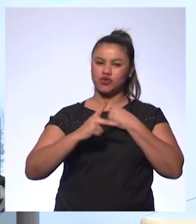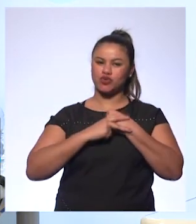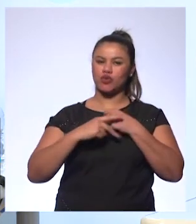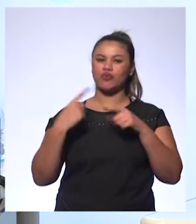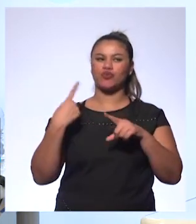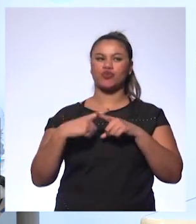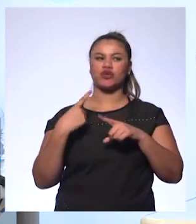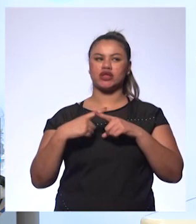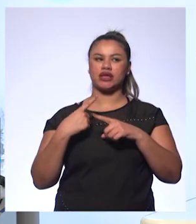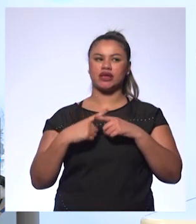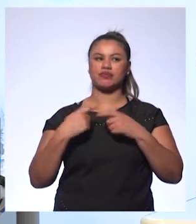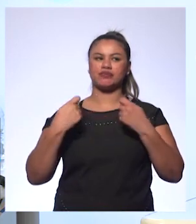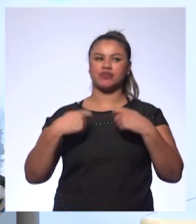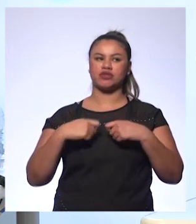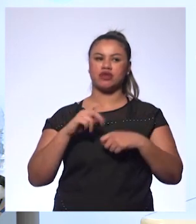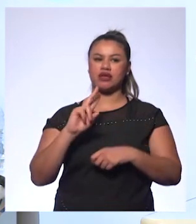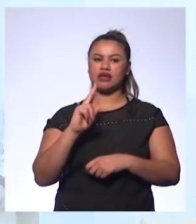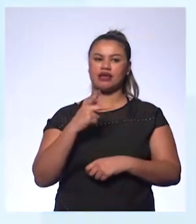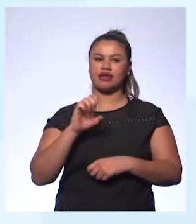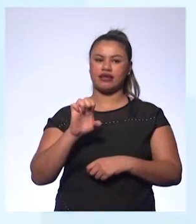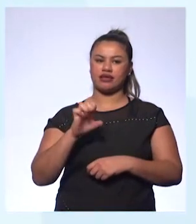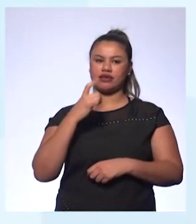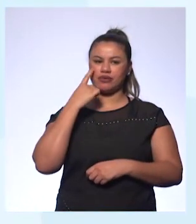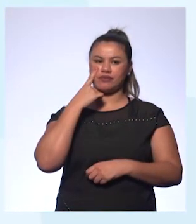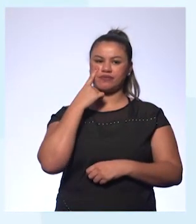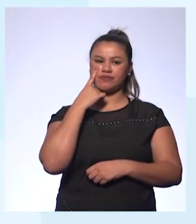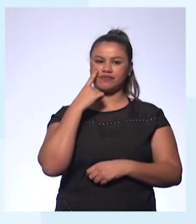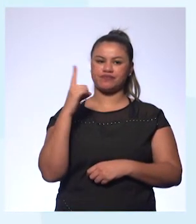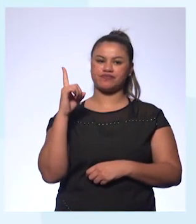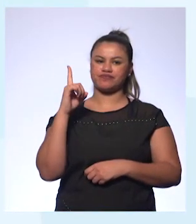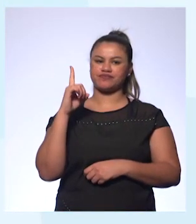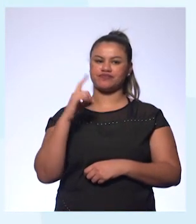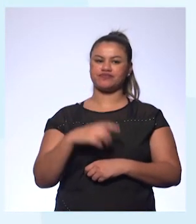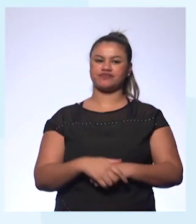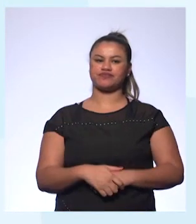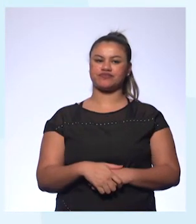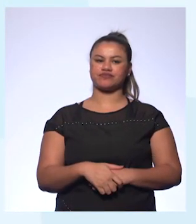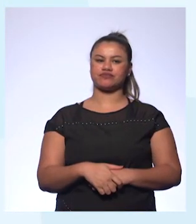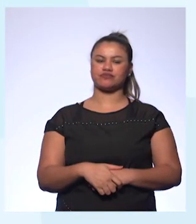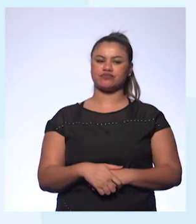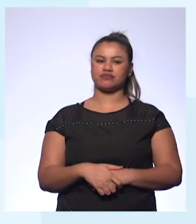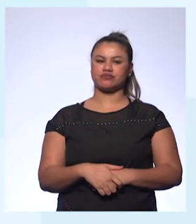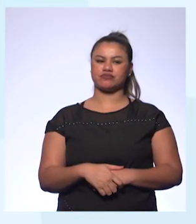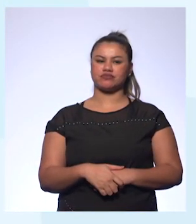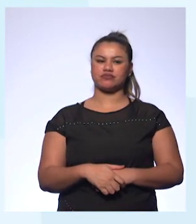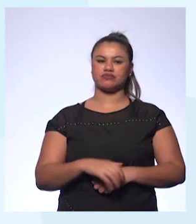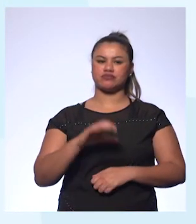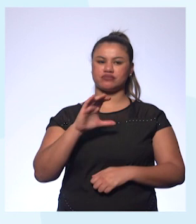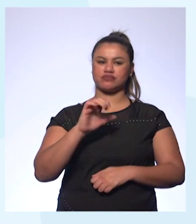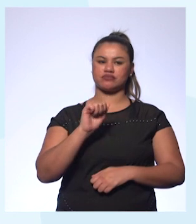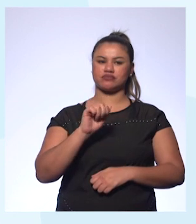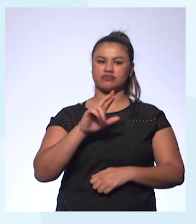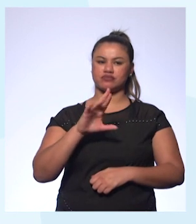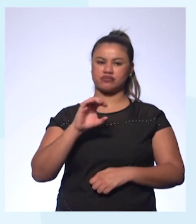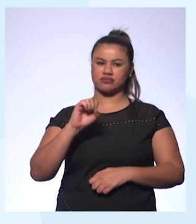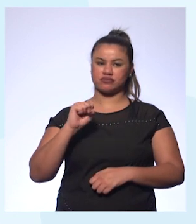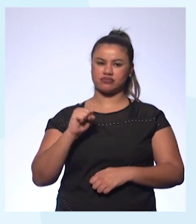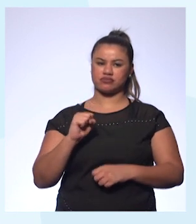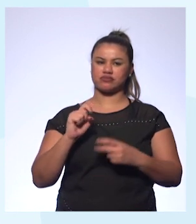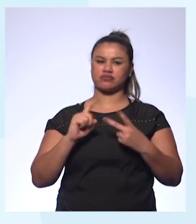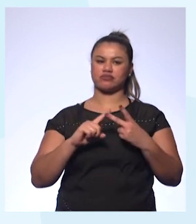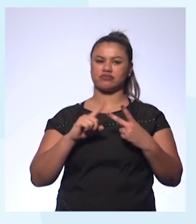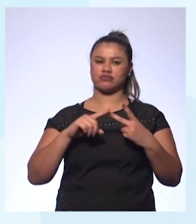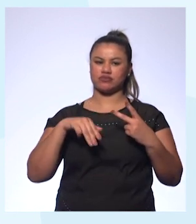né Se fosse o nome Vamos colocar na tela você tem aí o nome dele é Carlos eu não sei porque eu te troquei o ri depois tatoo duben Carlos